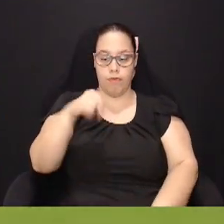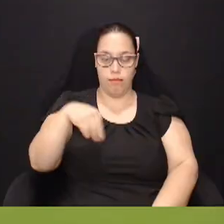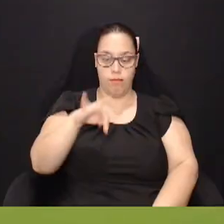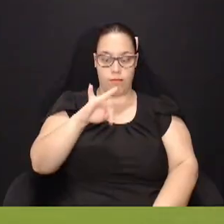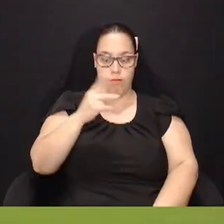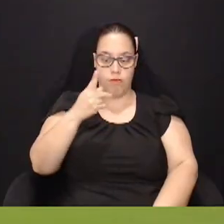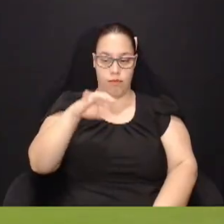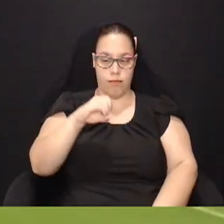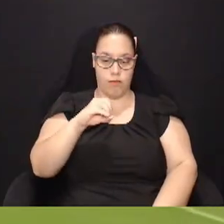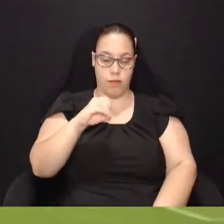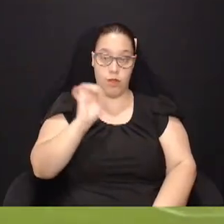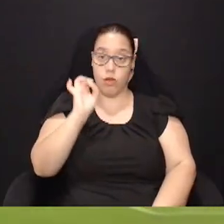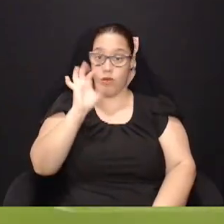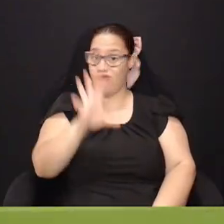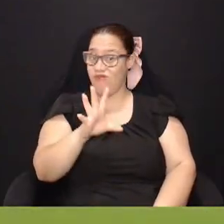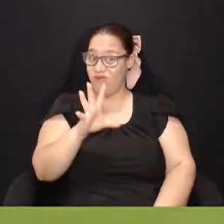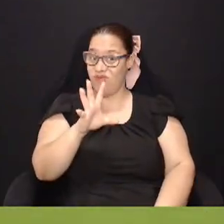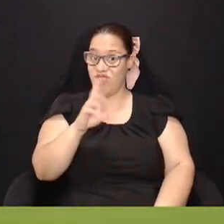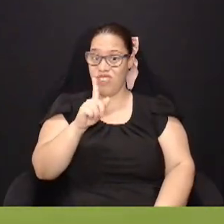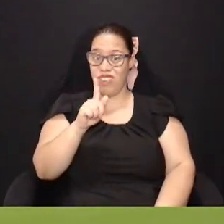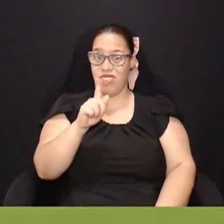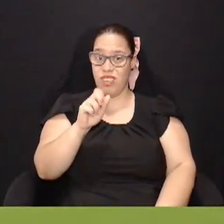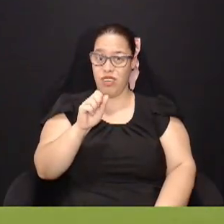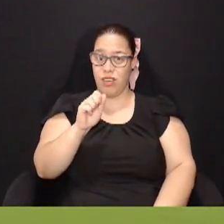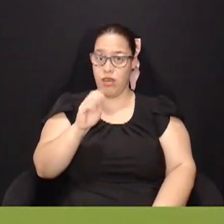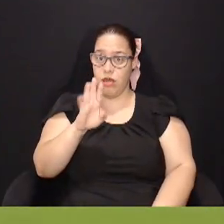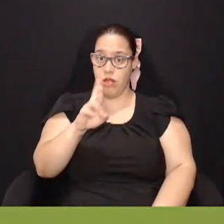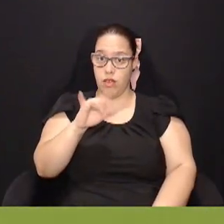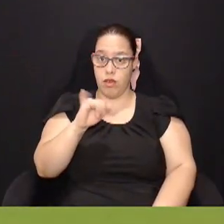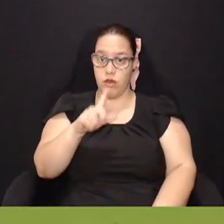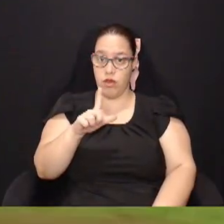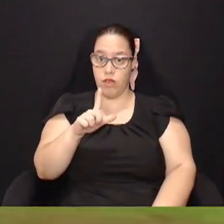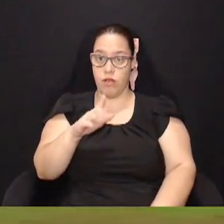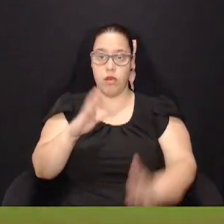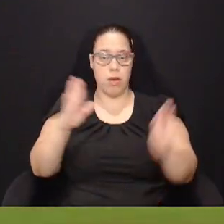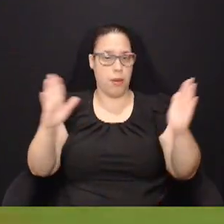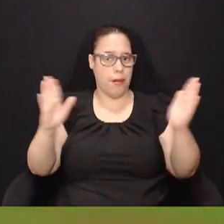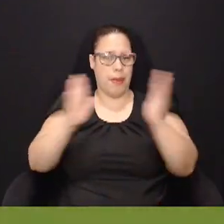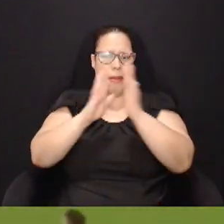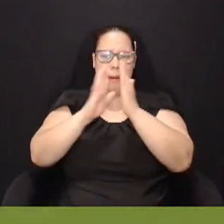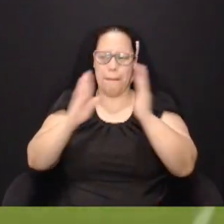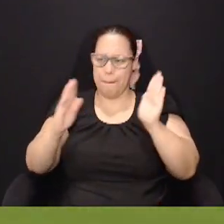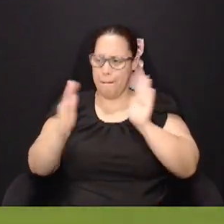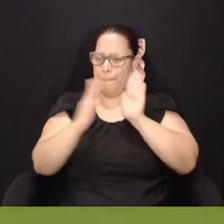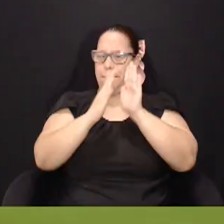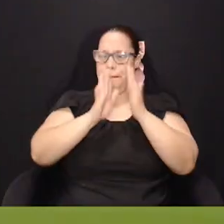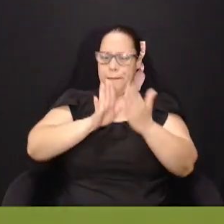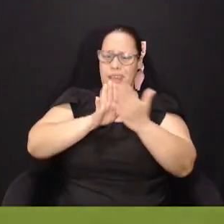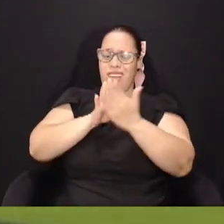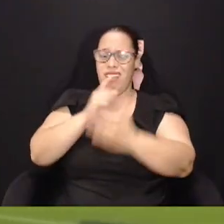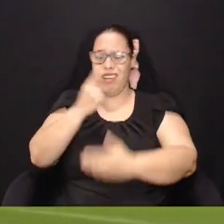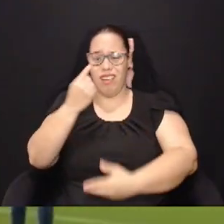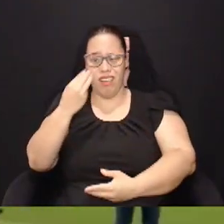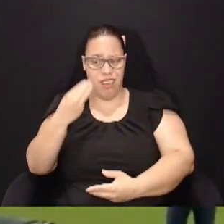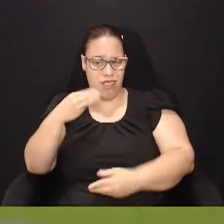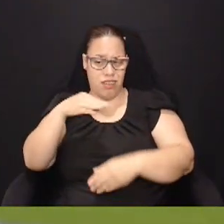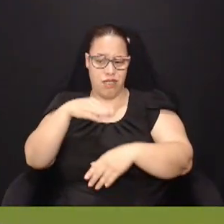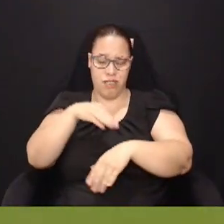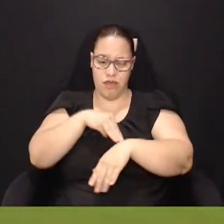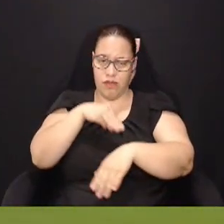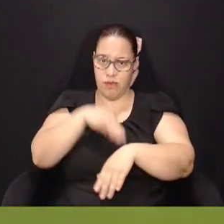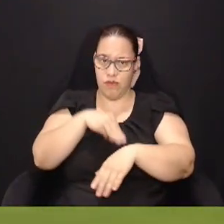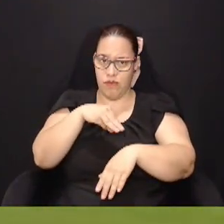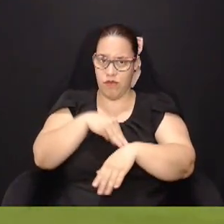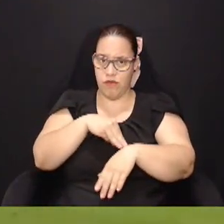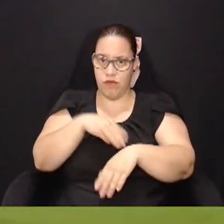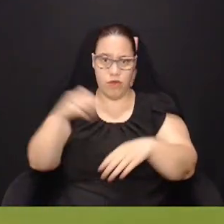só dava Gabriel Brazão. Que paredão! Só que aos 14 minutos, o William Arão lançou o